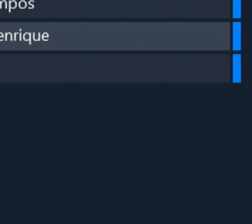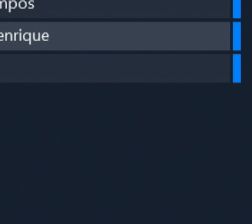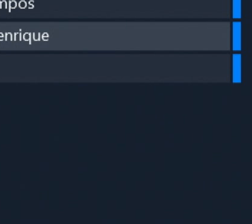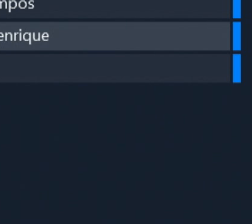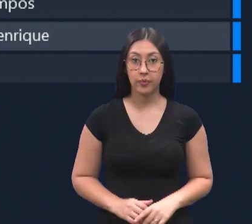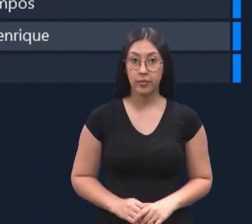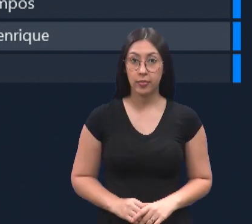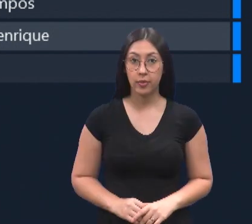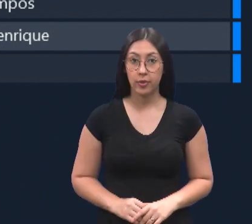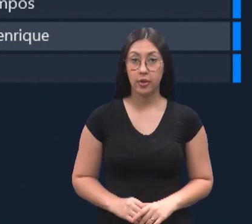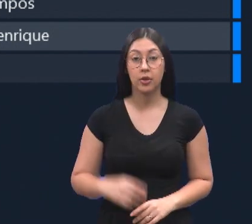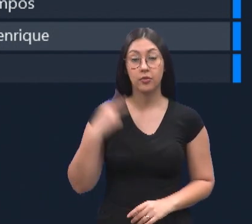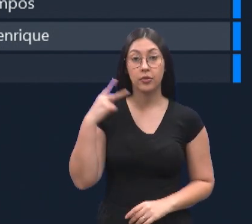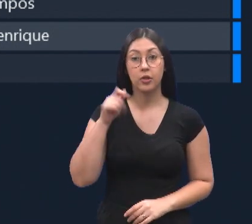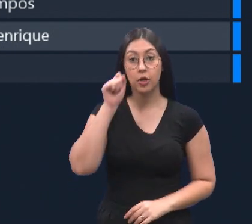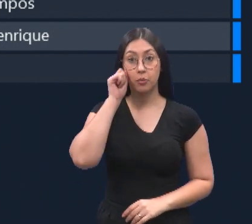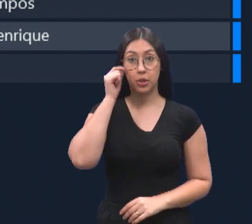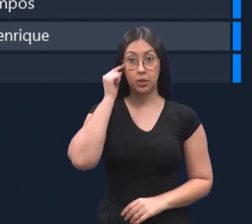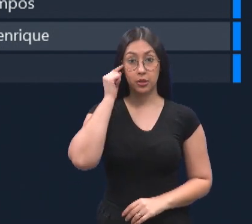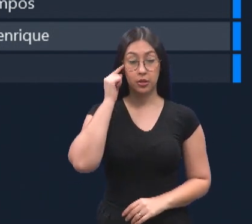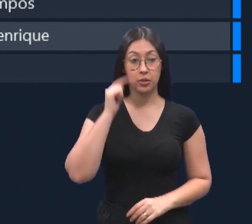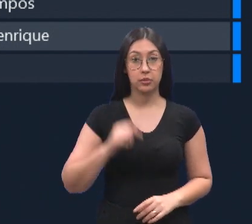Vereadora Amélia Naomi.